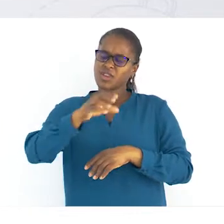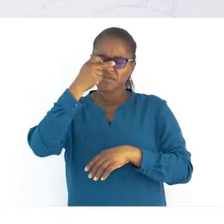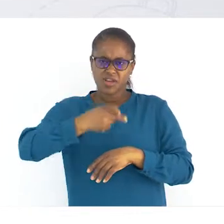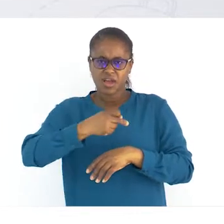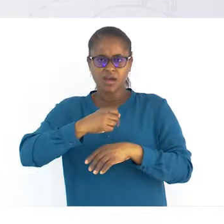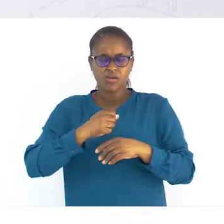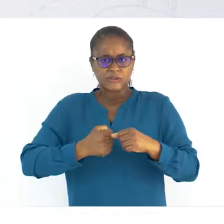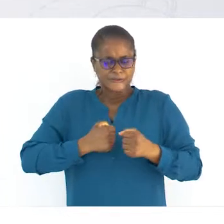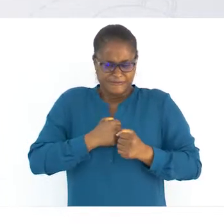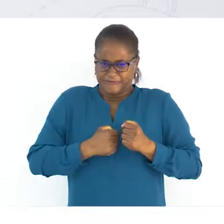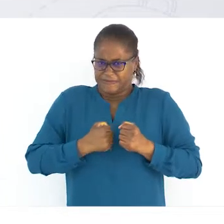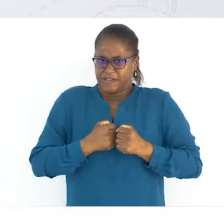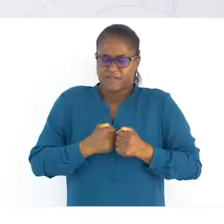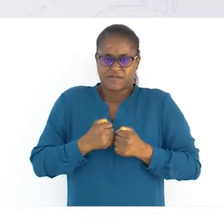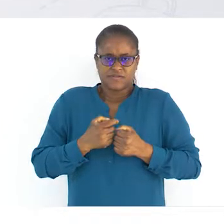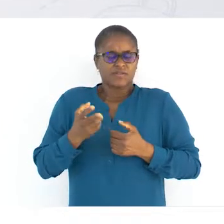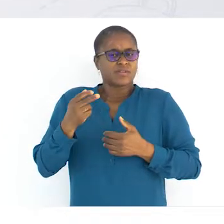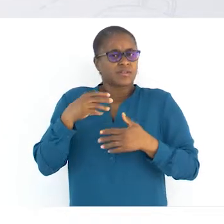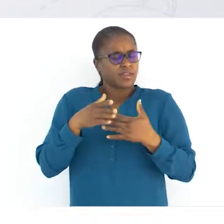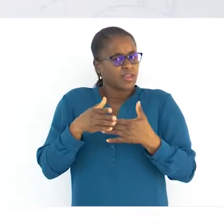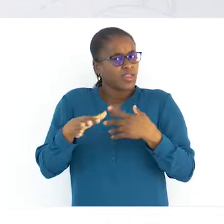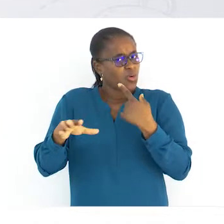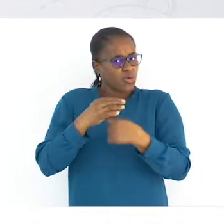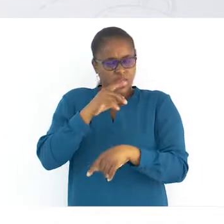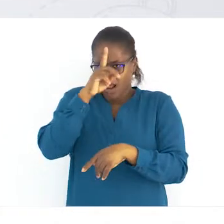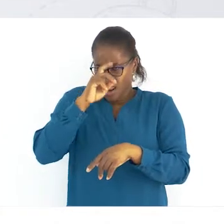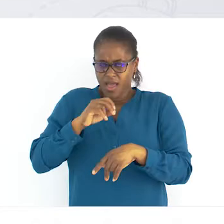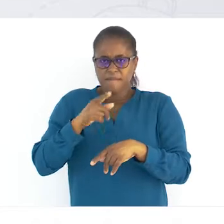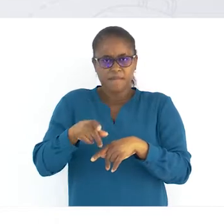pele e não se conseguirem lembrar do papel?